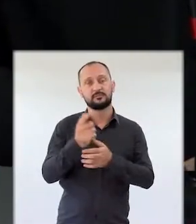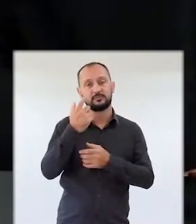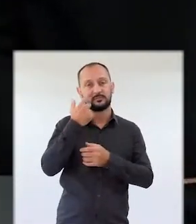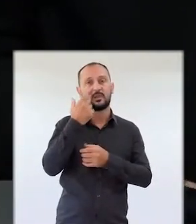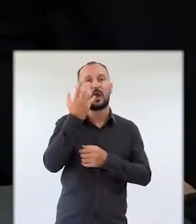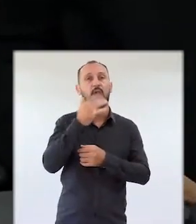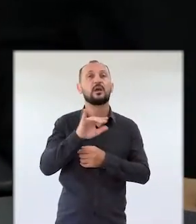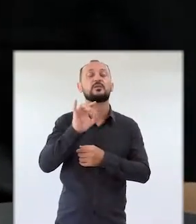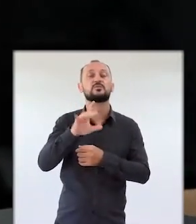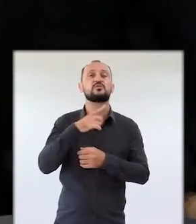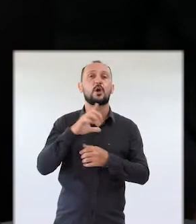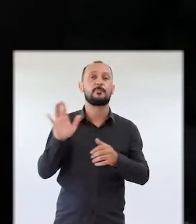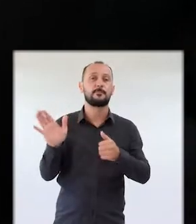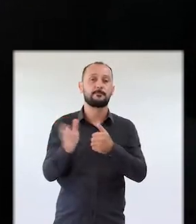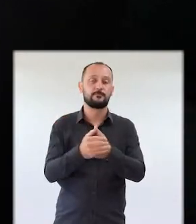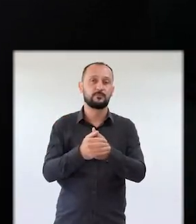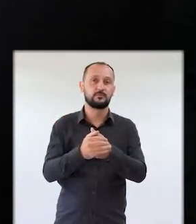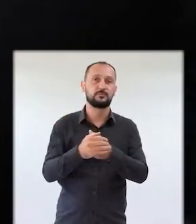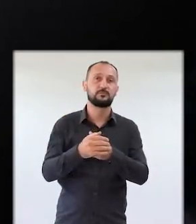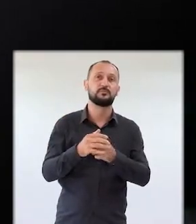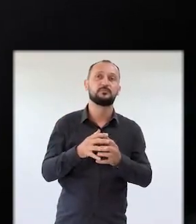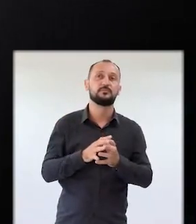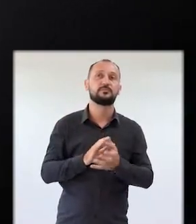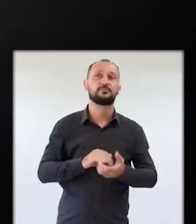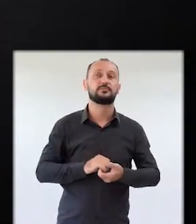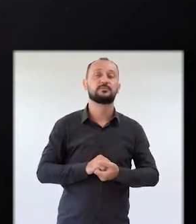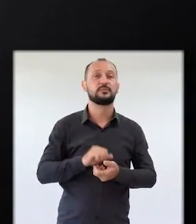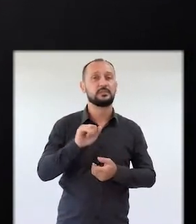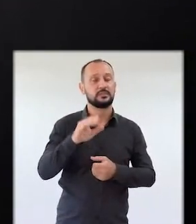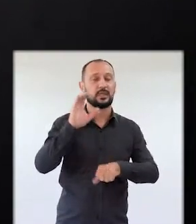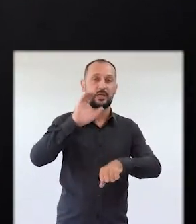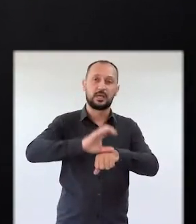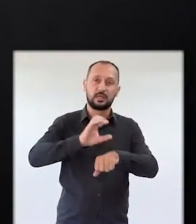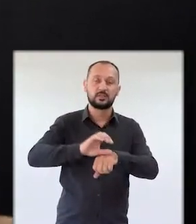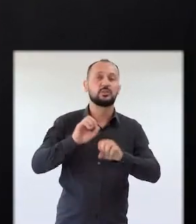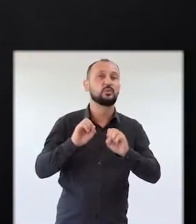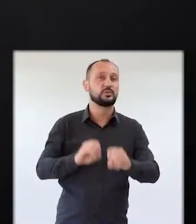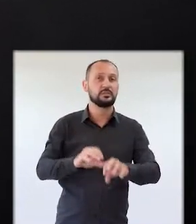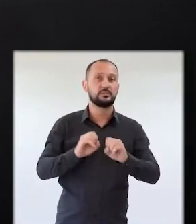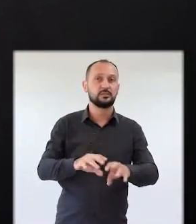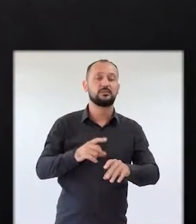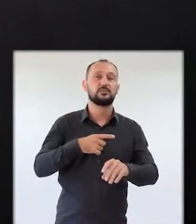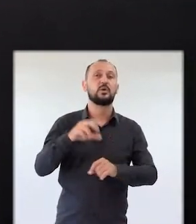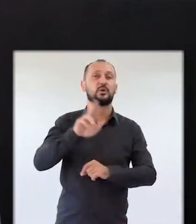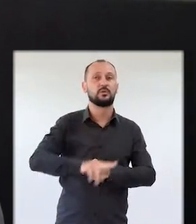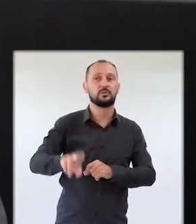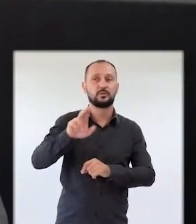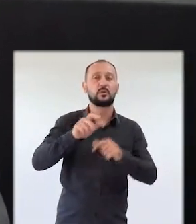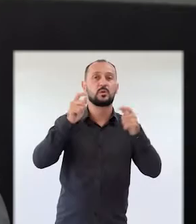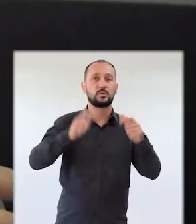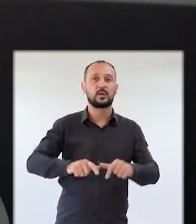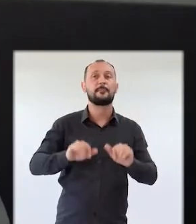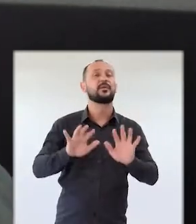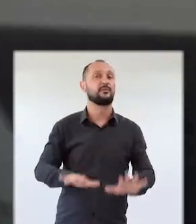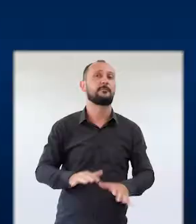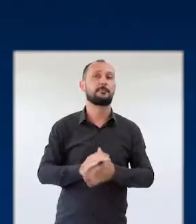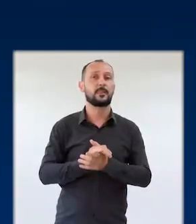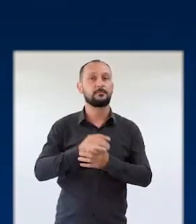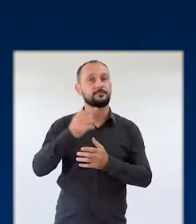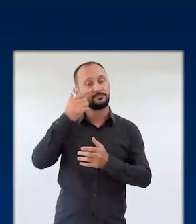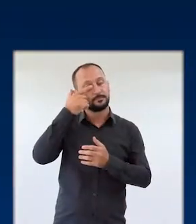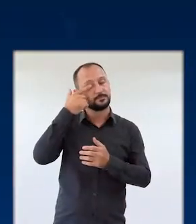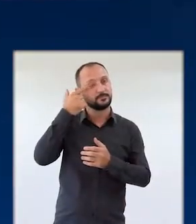como lugar para elas ficarem colocadas enquanto os pais estão fora. Mas não é isso que acontece de maneira geral, né? Quase sempre a